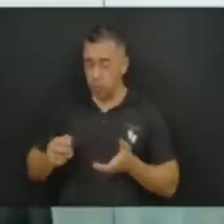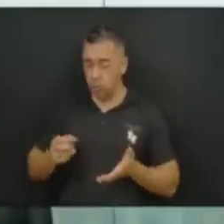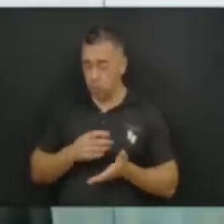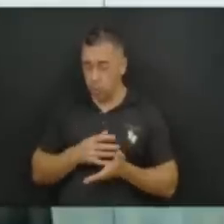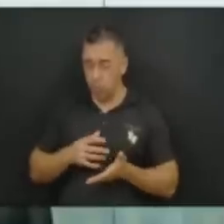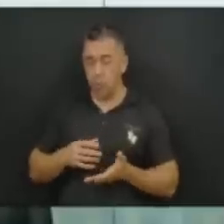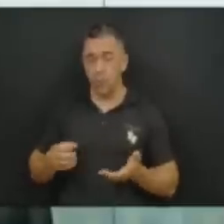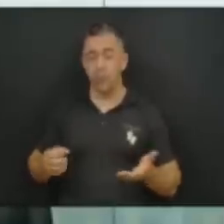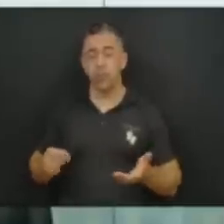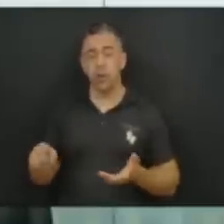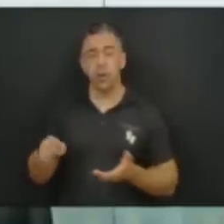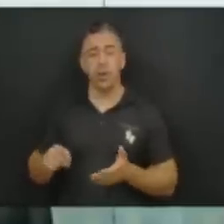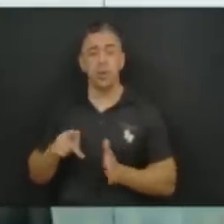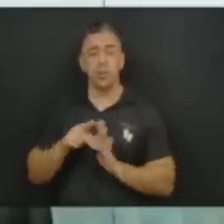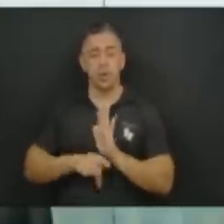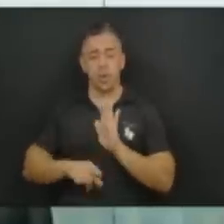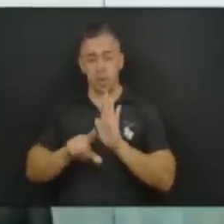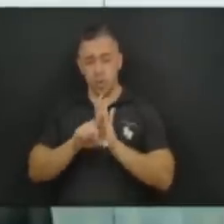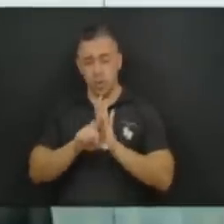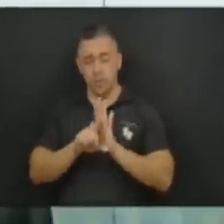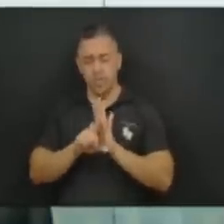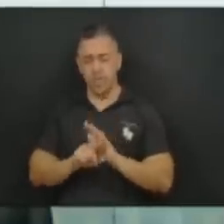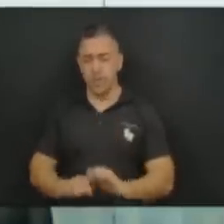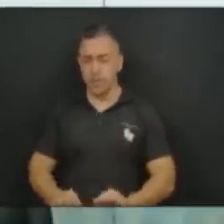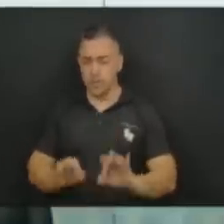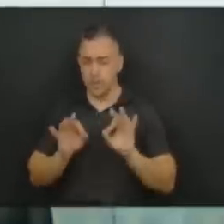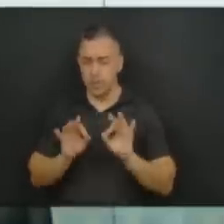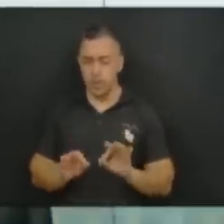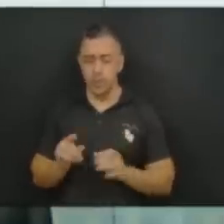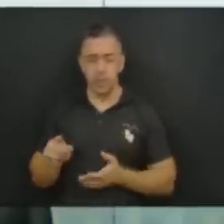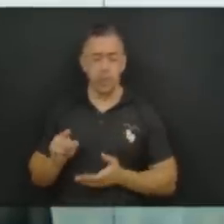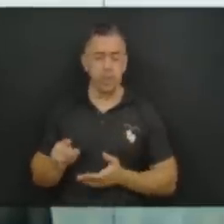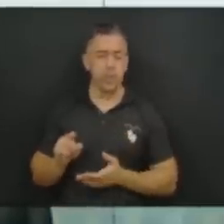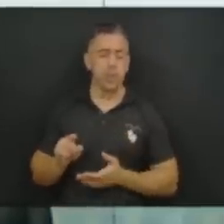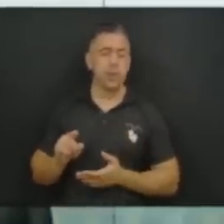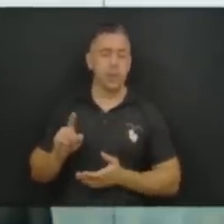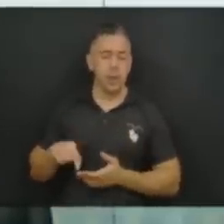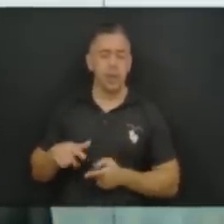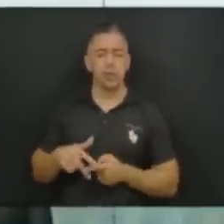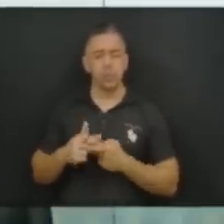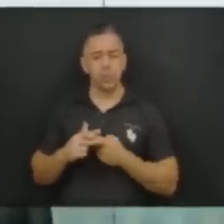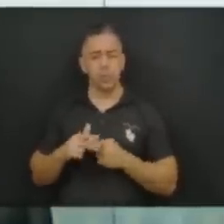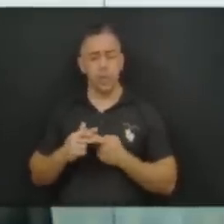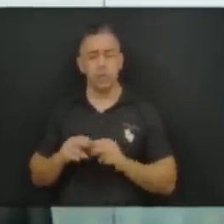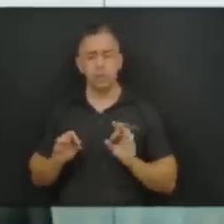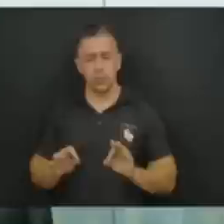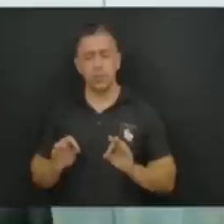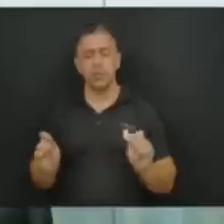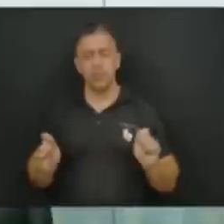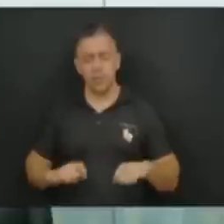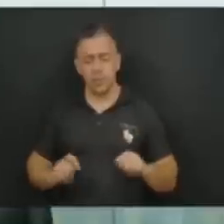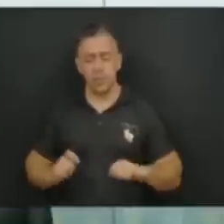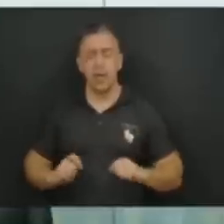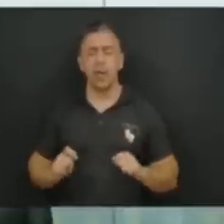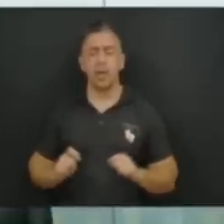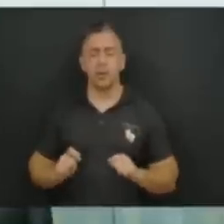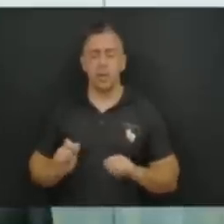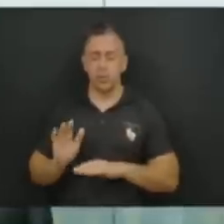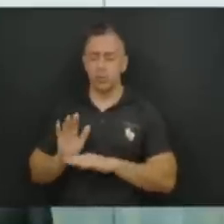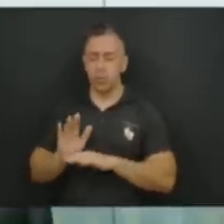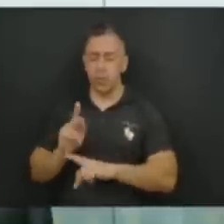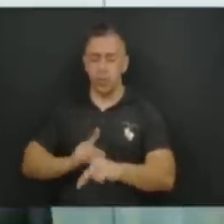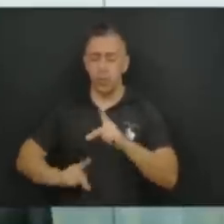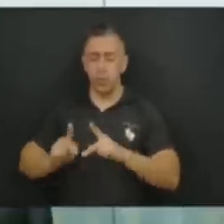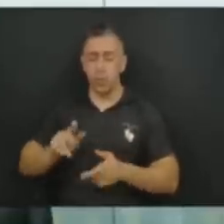esse projeto de lei e tenho convicção que que essa peça ajustada vai poder dar voz e Eco a